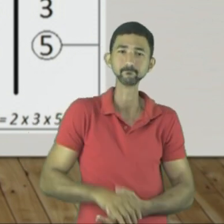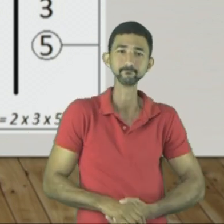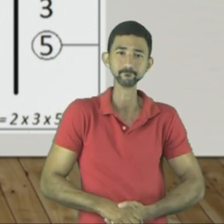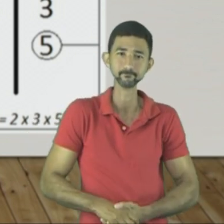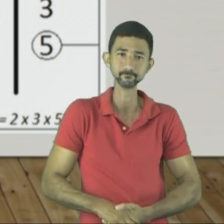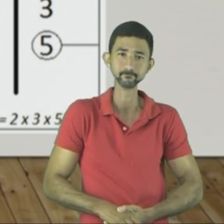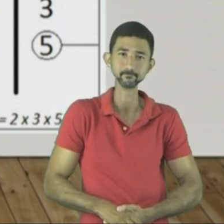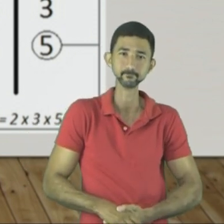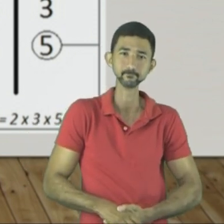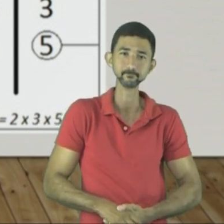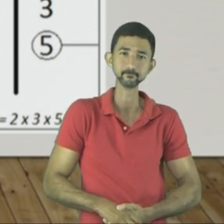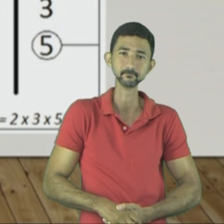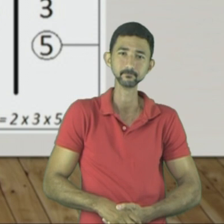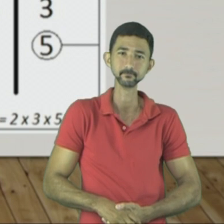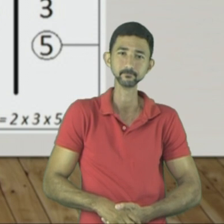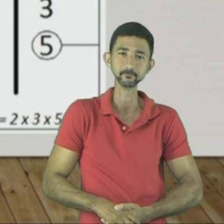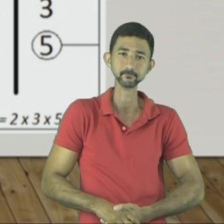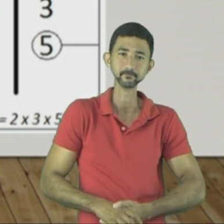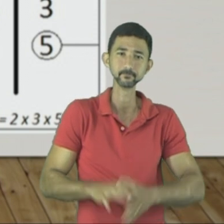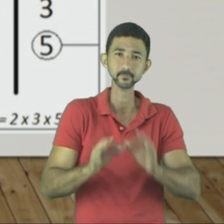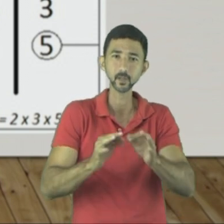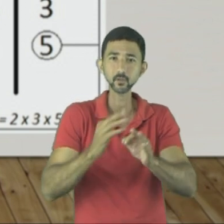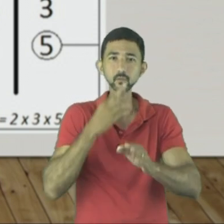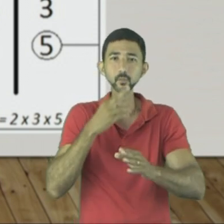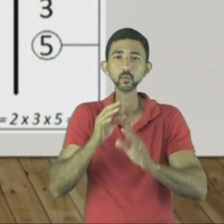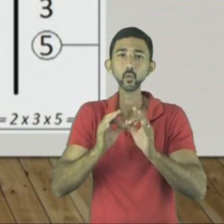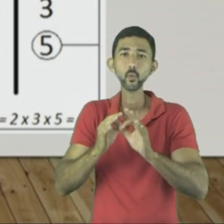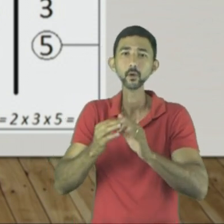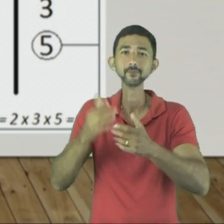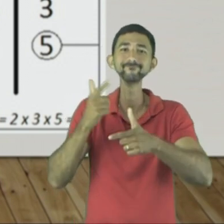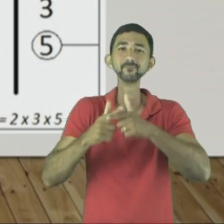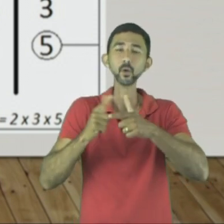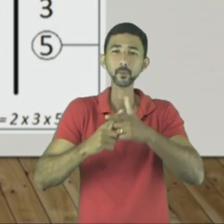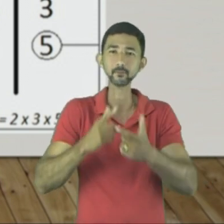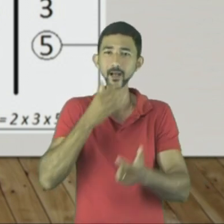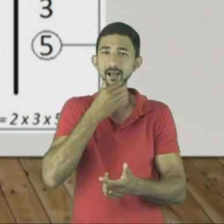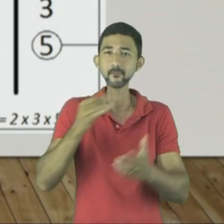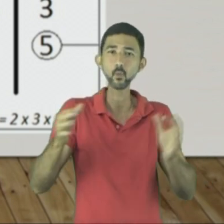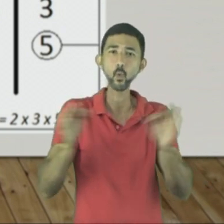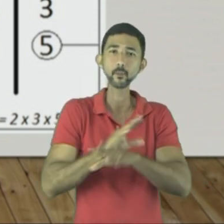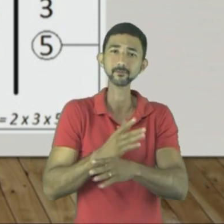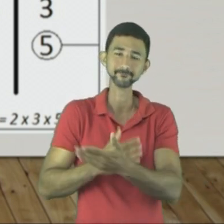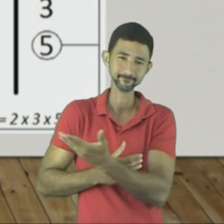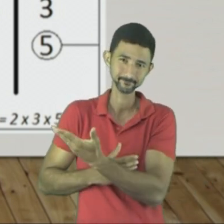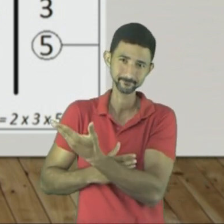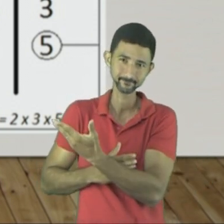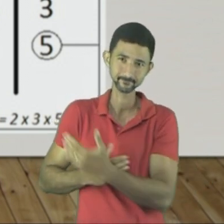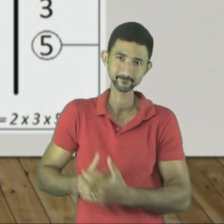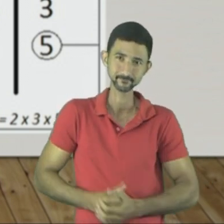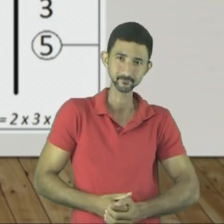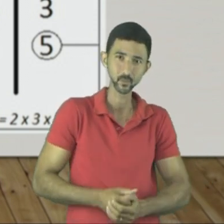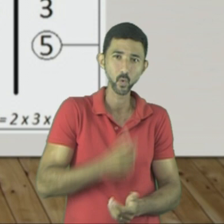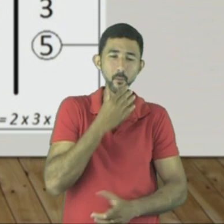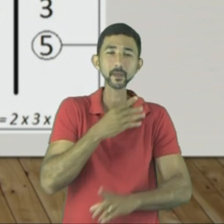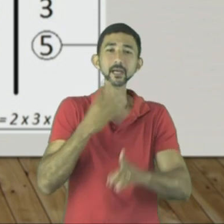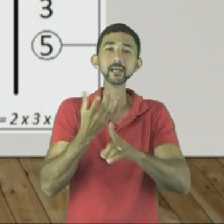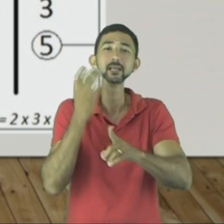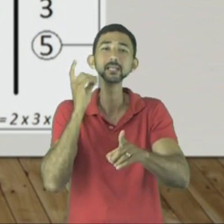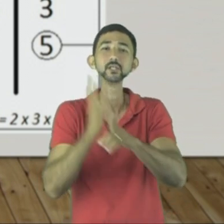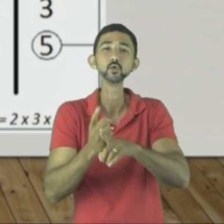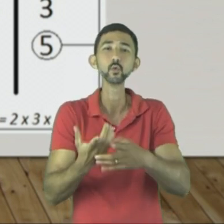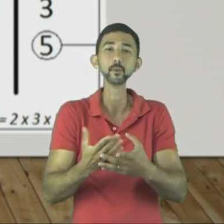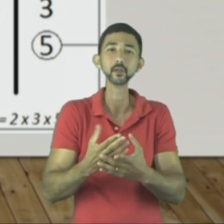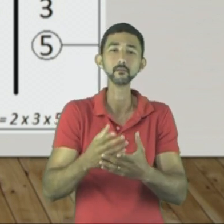comum. E aí matou a charada para o José, matou o problema do José. Ó. Que o José queria descobrir um número